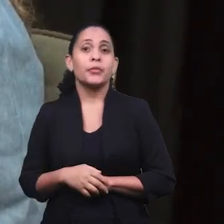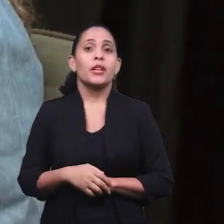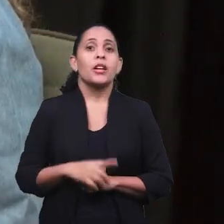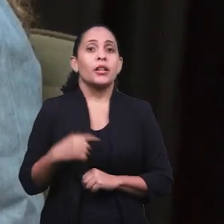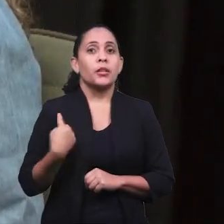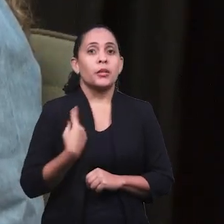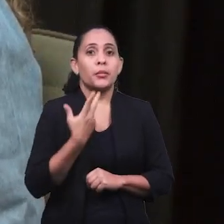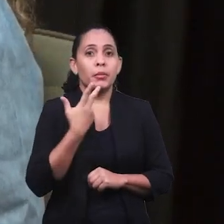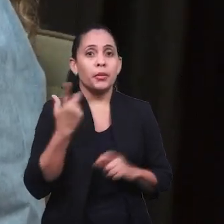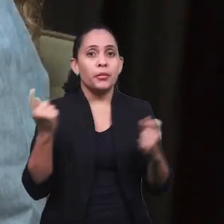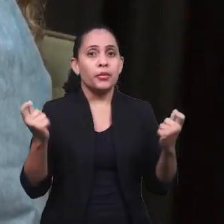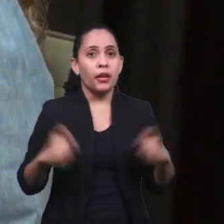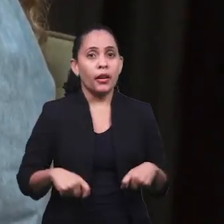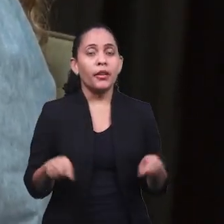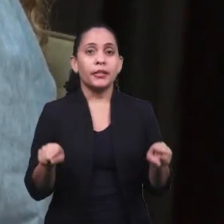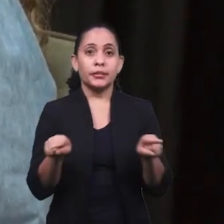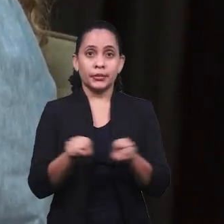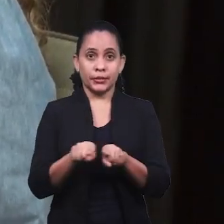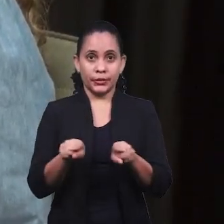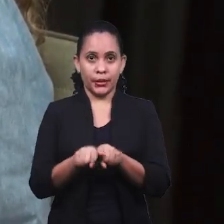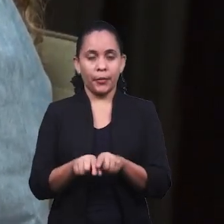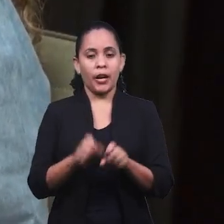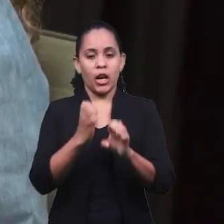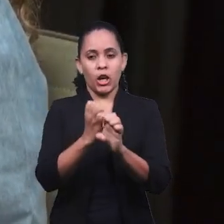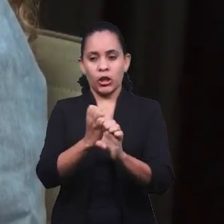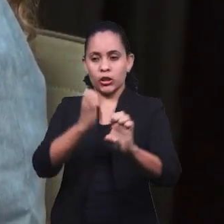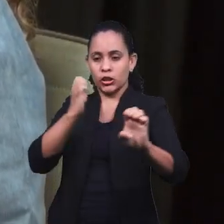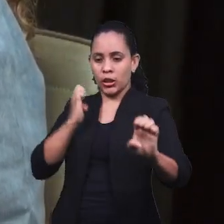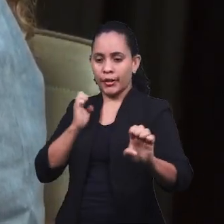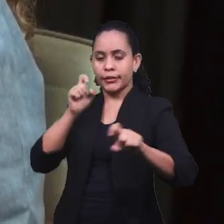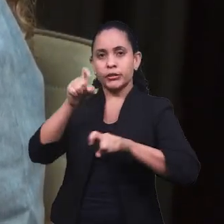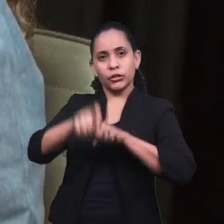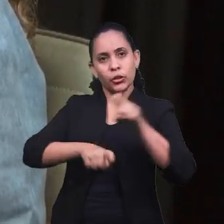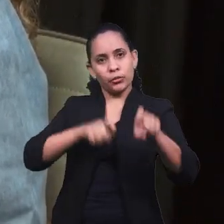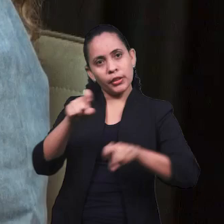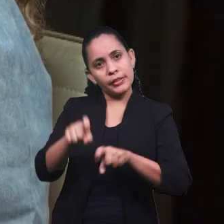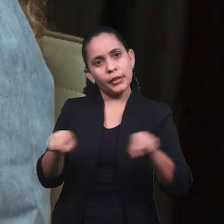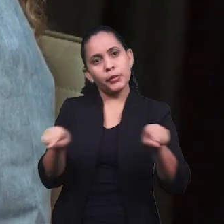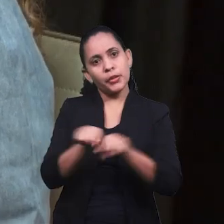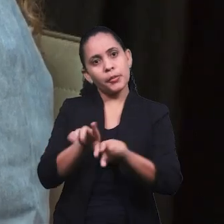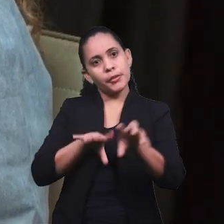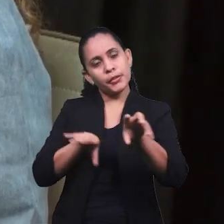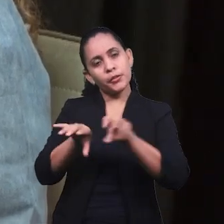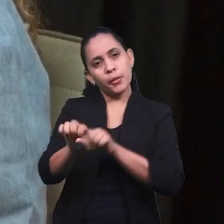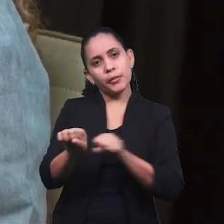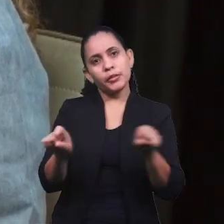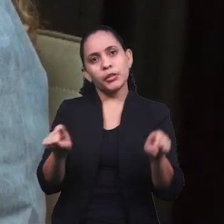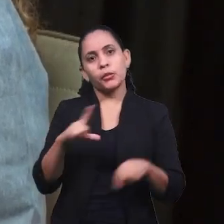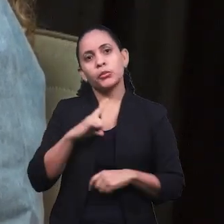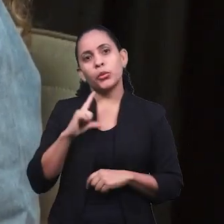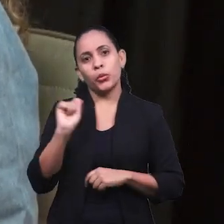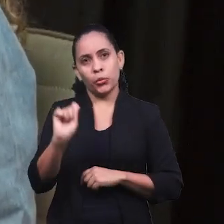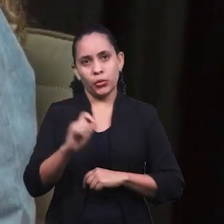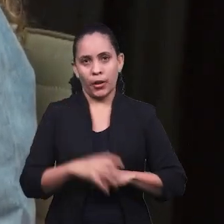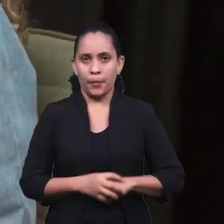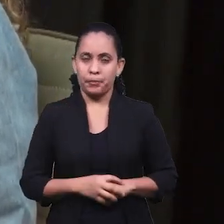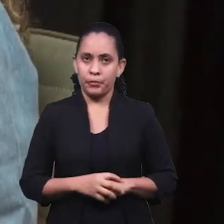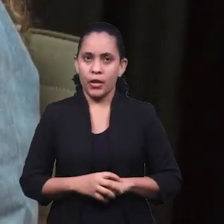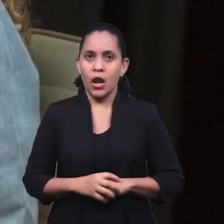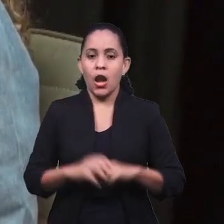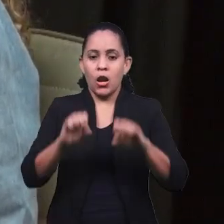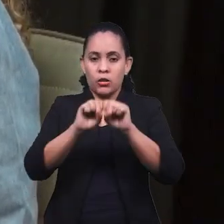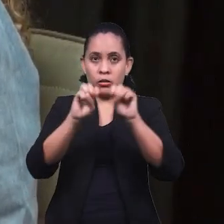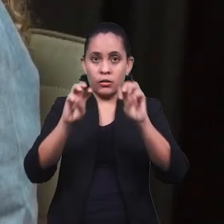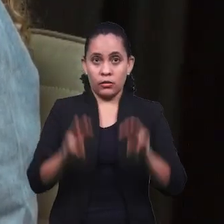Essa formação, ela traz um vínculo entre o software e o hardware, né? A gente pode falar que dá inteligência ao